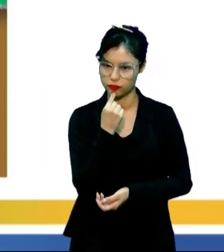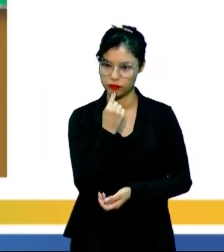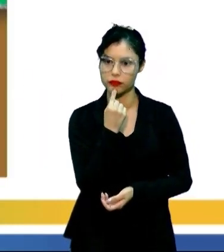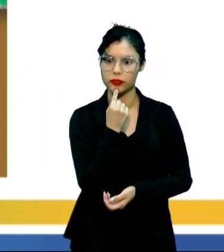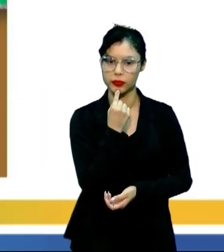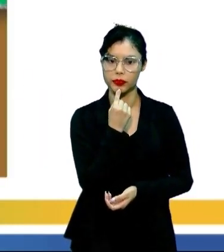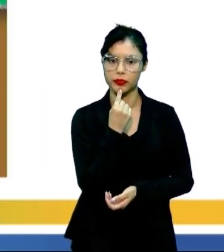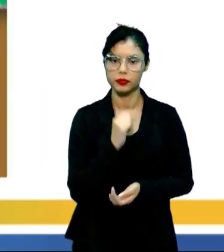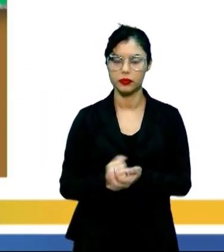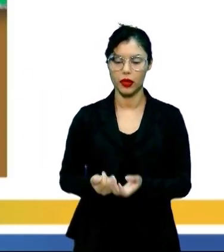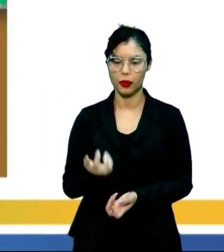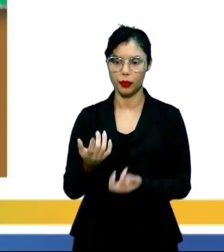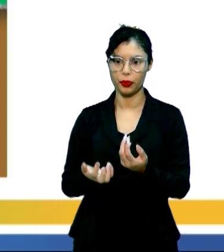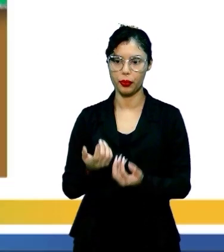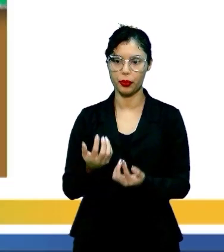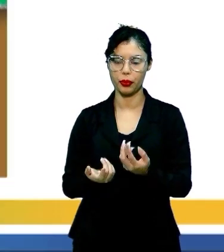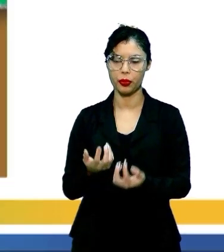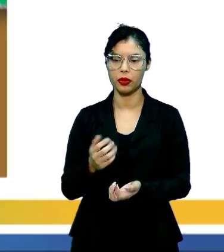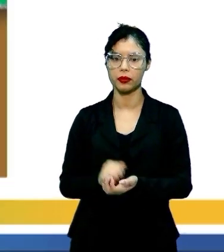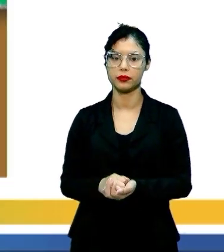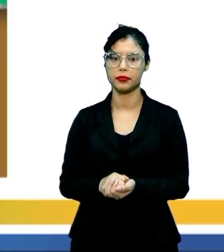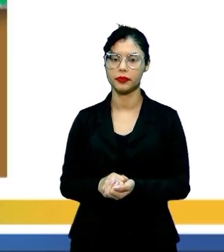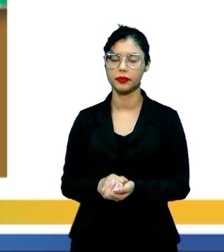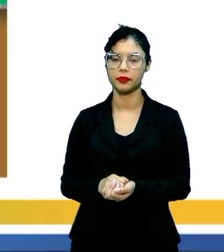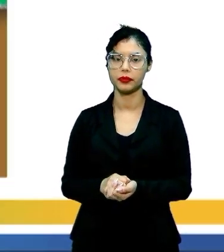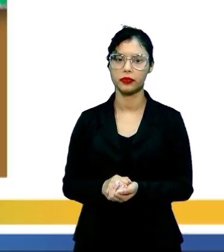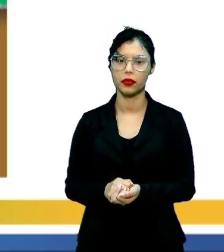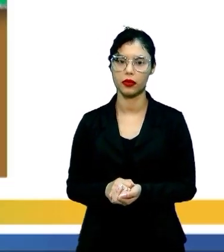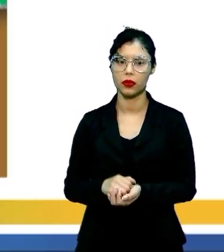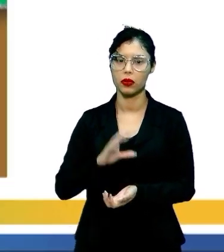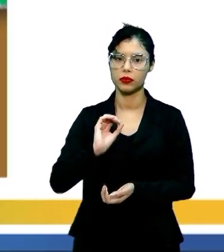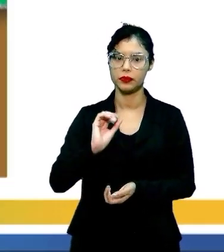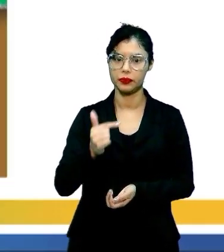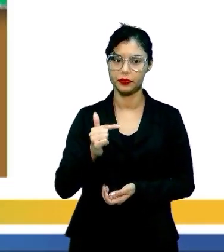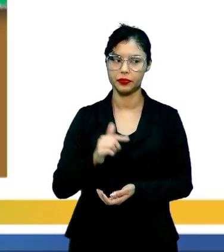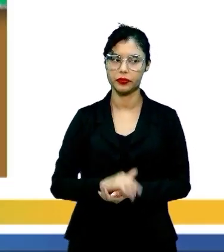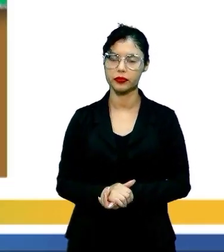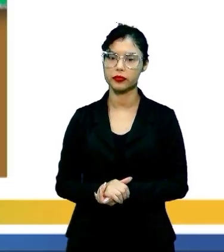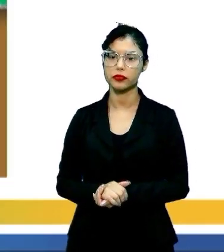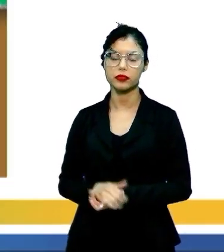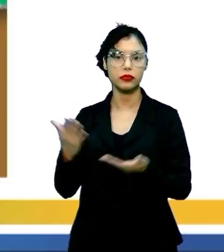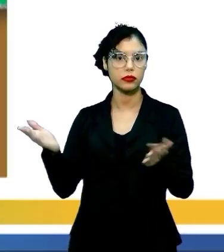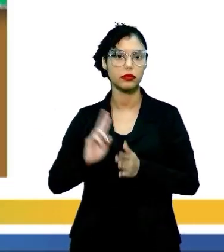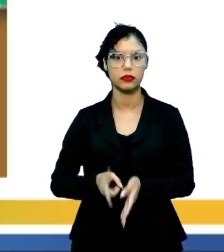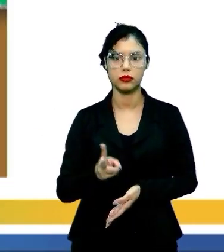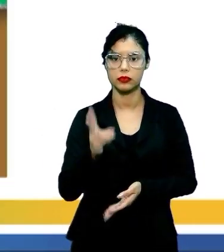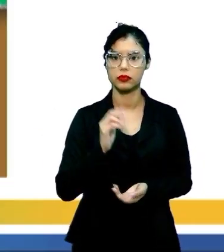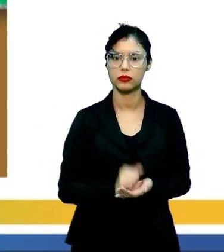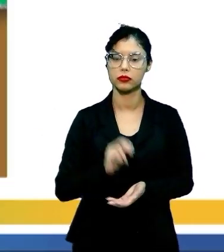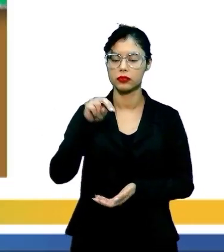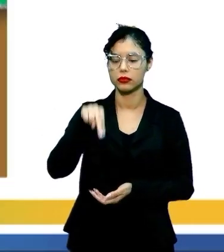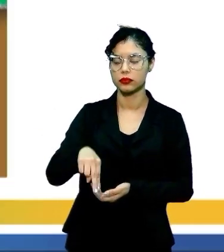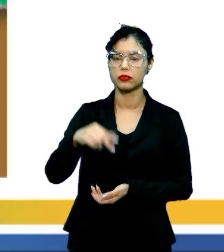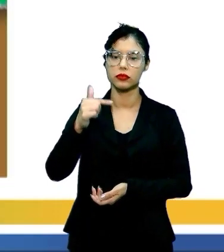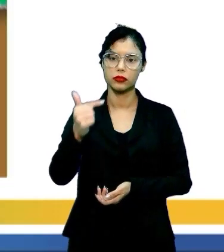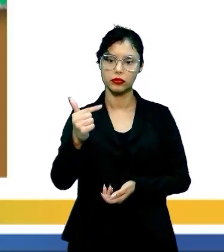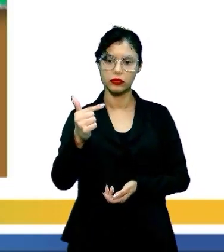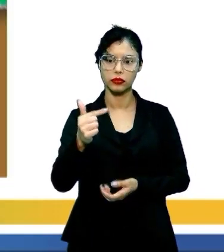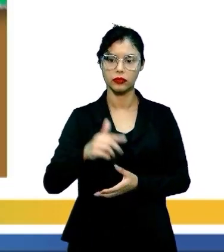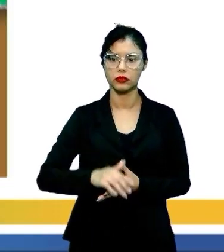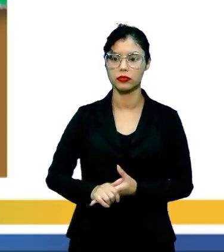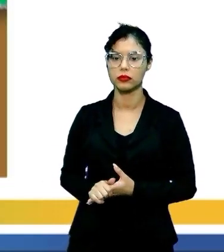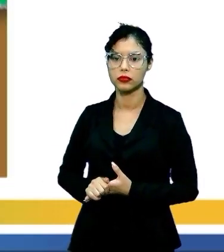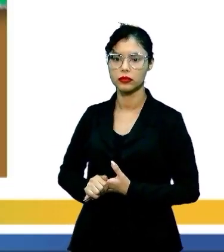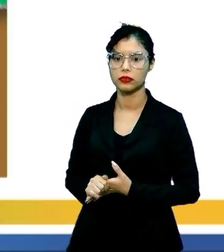fogueira aí nesse desenho. Ok? Esse é o ciclo do oxigênio. Vamos adiante. Agora, o segundo ciclo